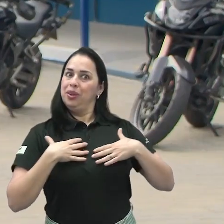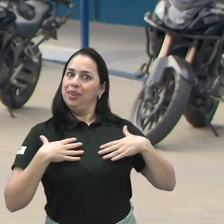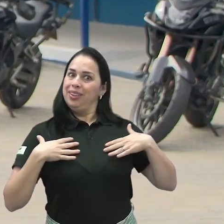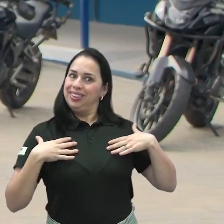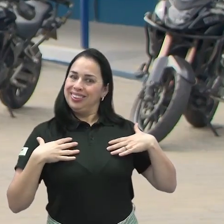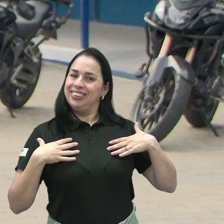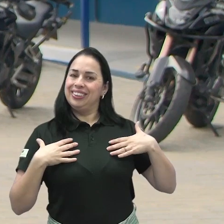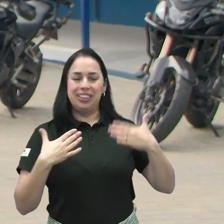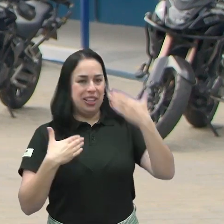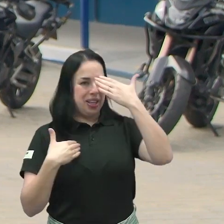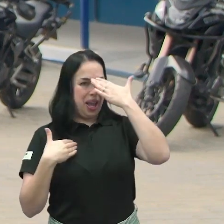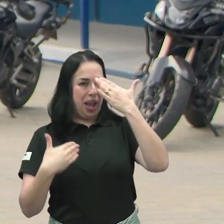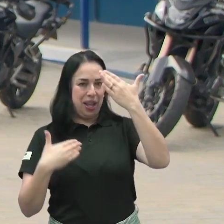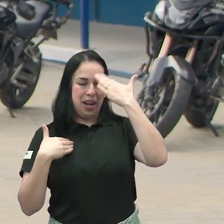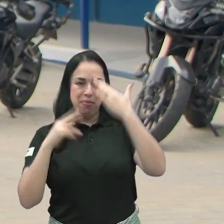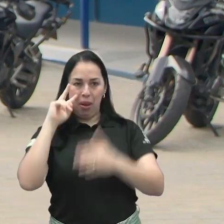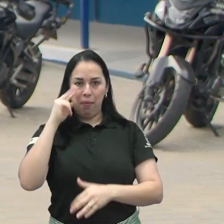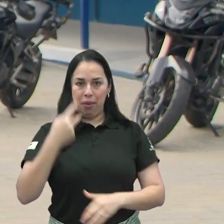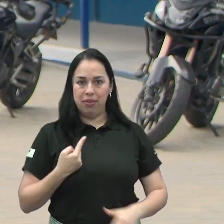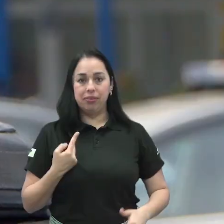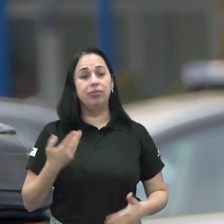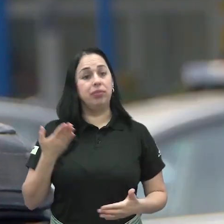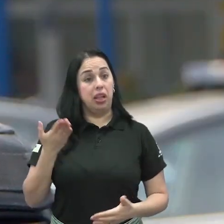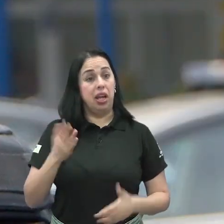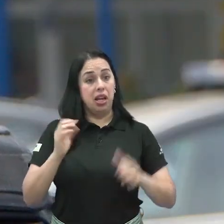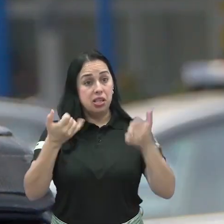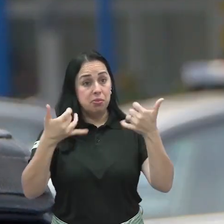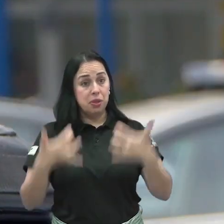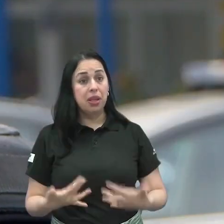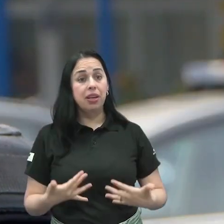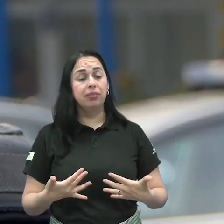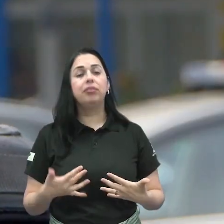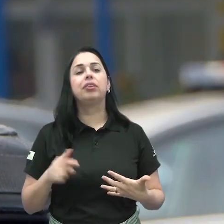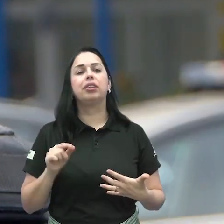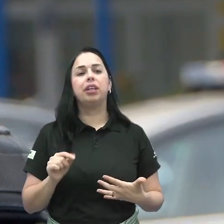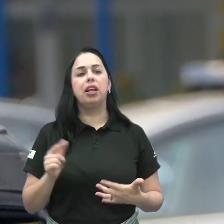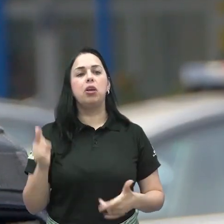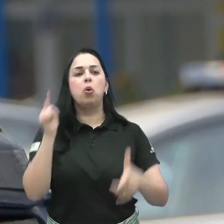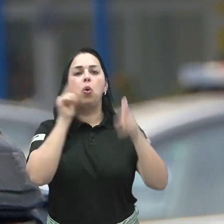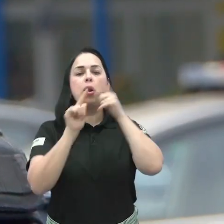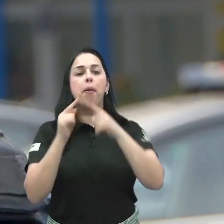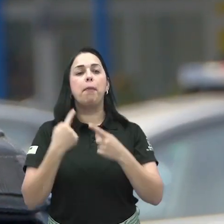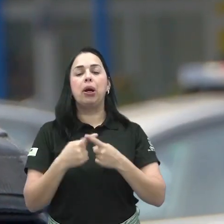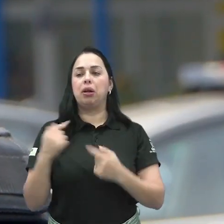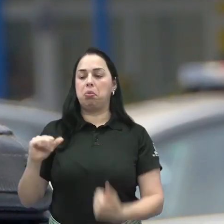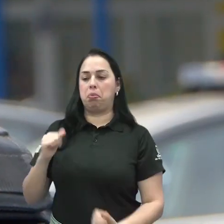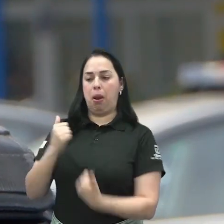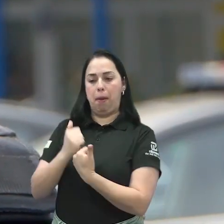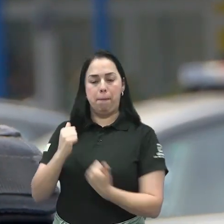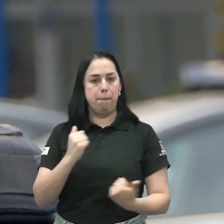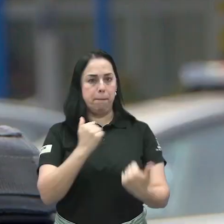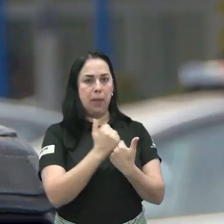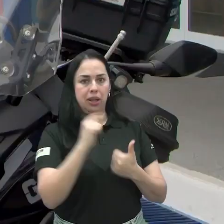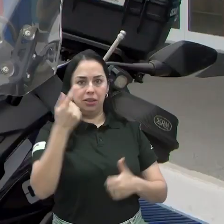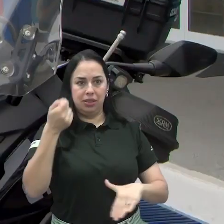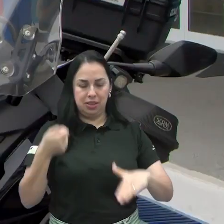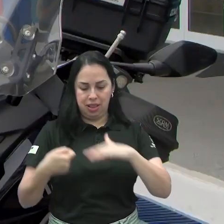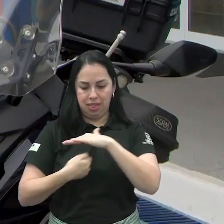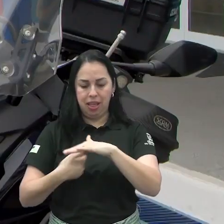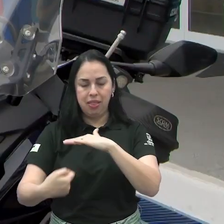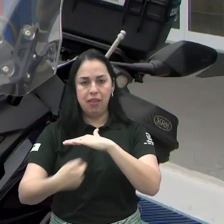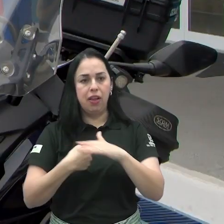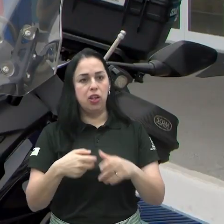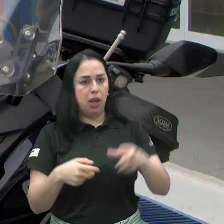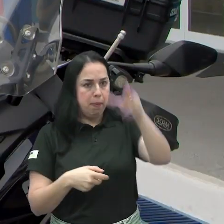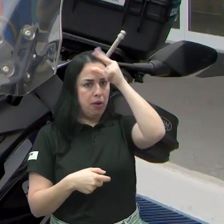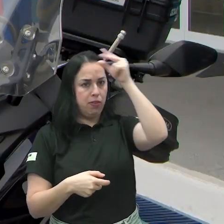para Leonardo, que agradeceu pelo reconhecimento. Ele garante que o resultado só foi possível pelo apoio, investimento e